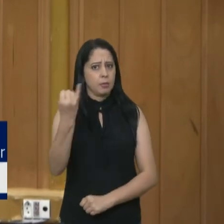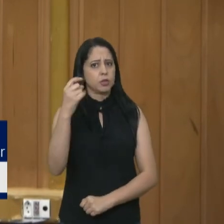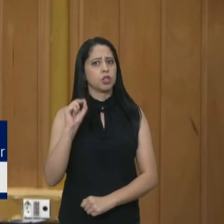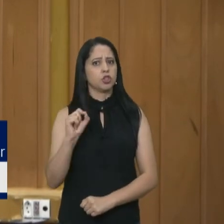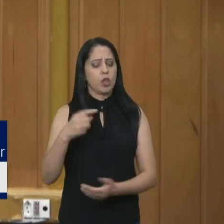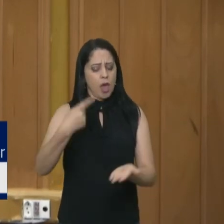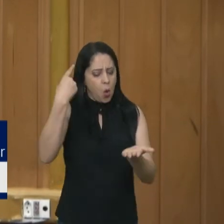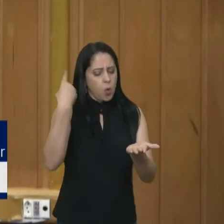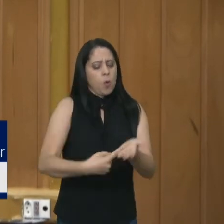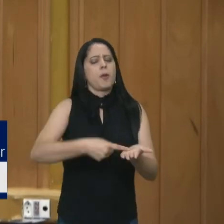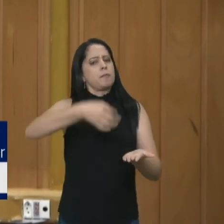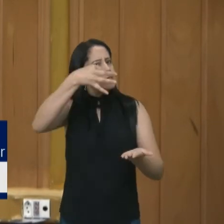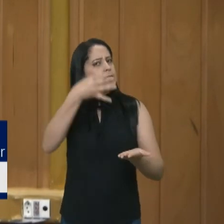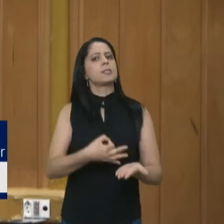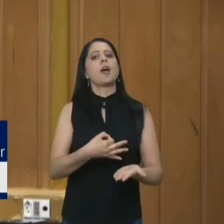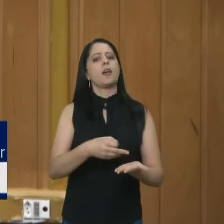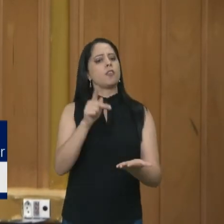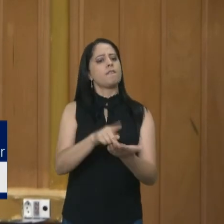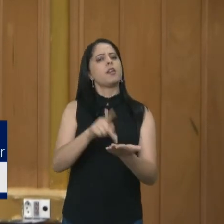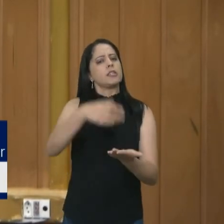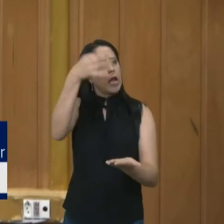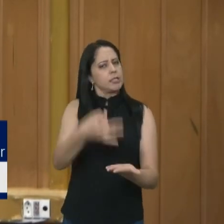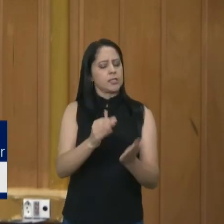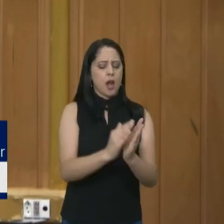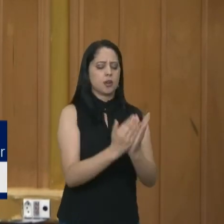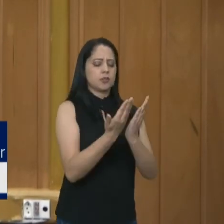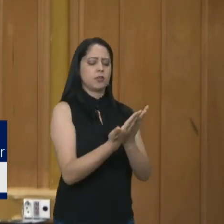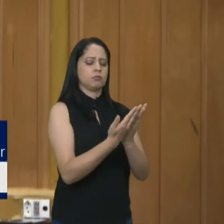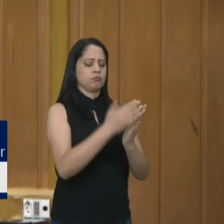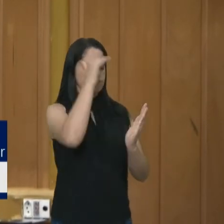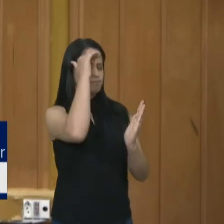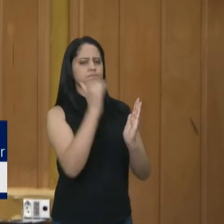compromisso autêntico e verdade com o Evangelho.